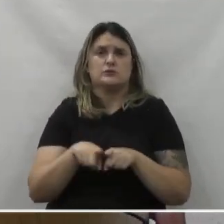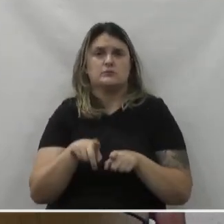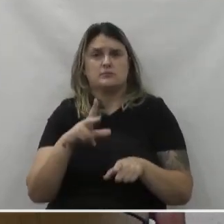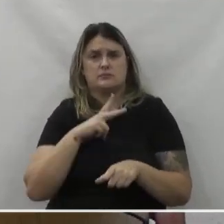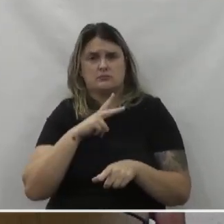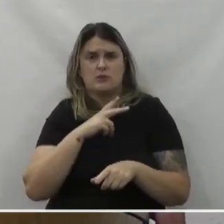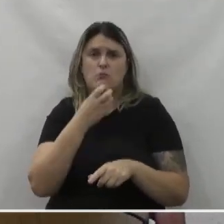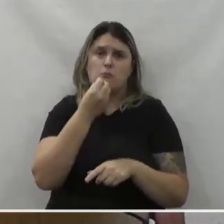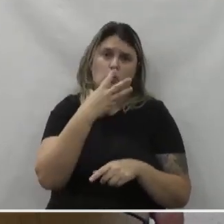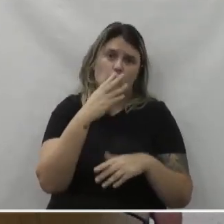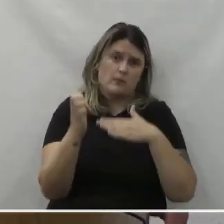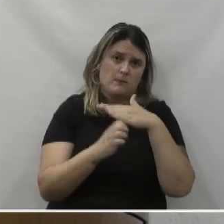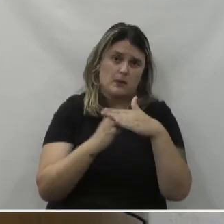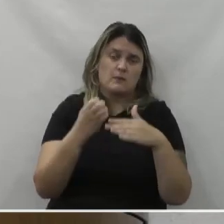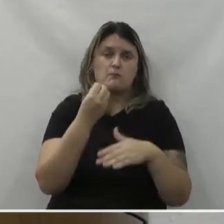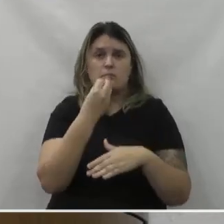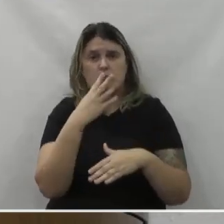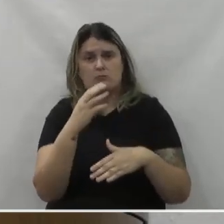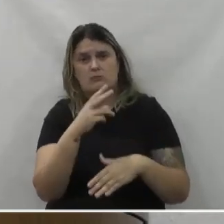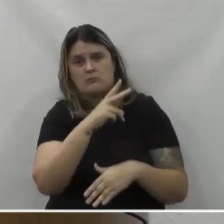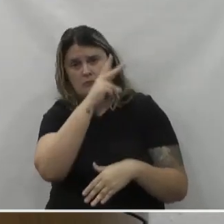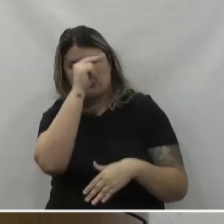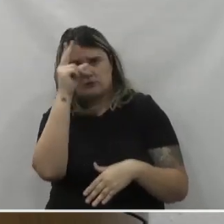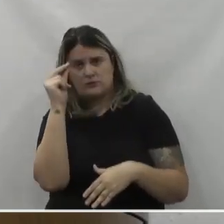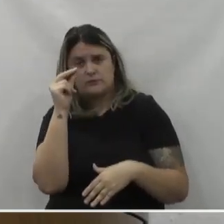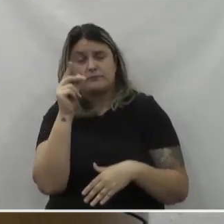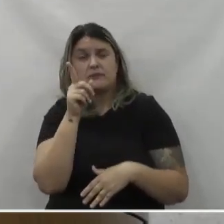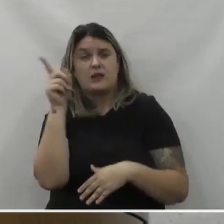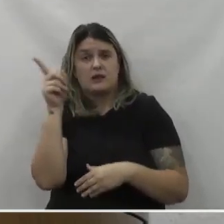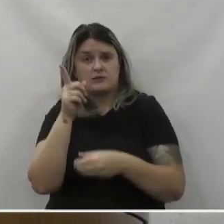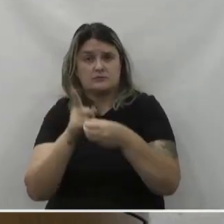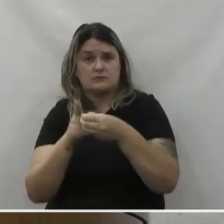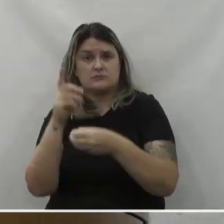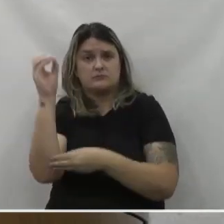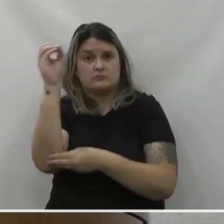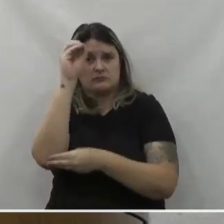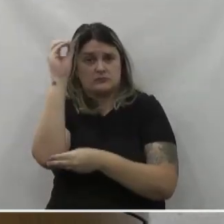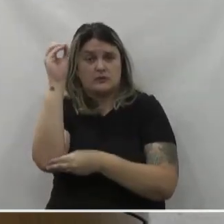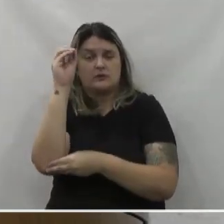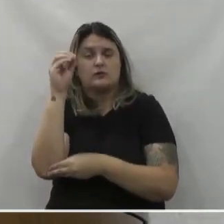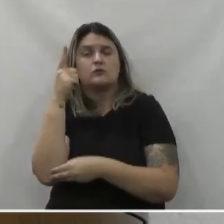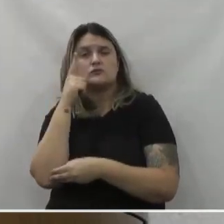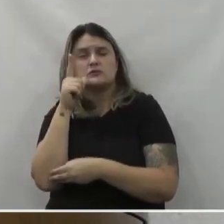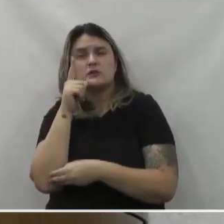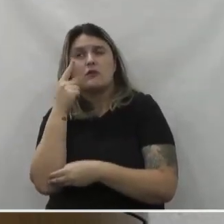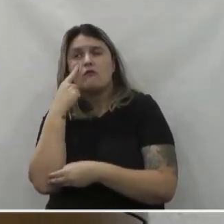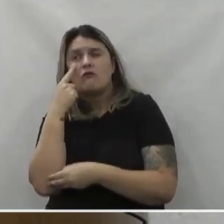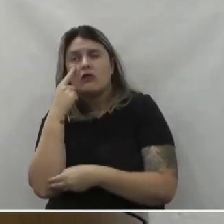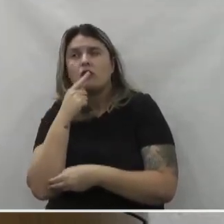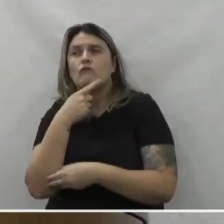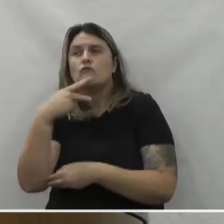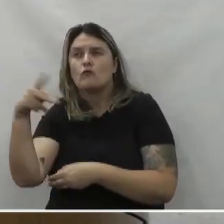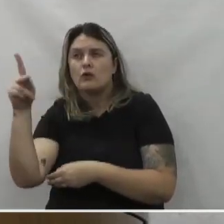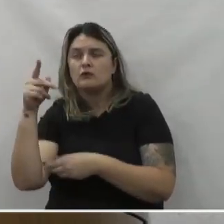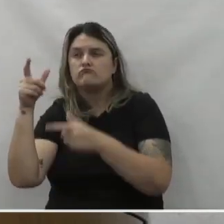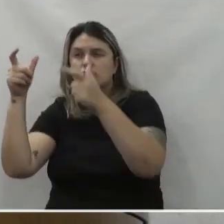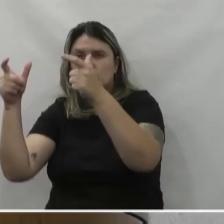prefeitura. E lá em Porto Alegre a gente conseguiu observar, a gente foi até a sede da empresa, a